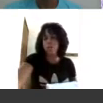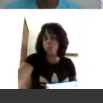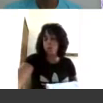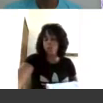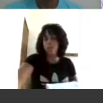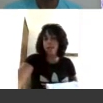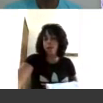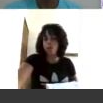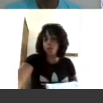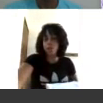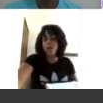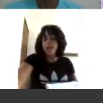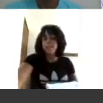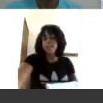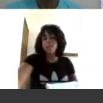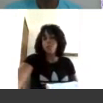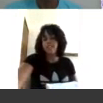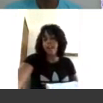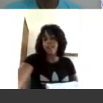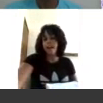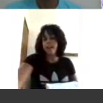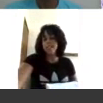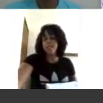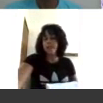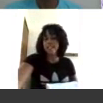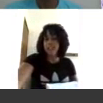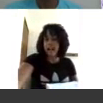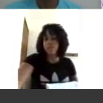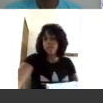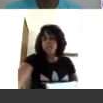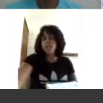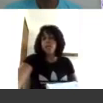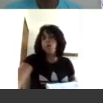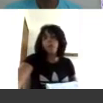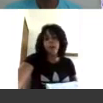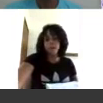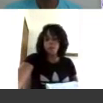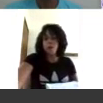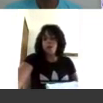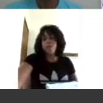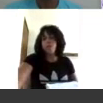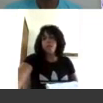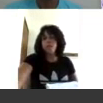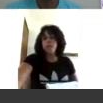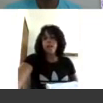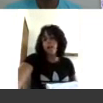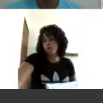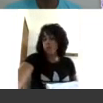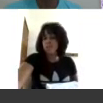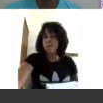escola, né, do Projeto Político Pedagógico, que se encontrava desatualizado e incompleto.